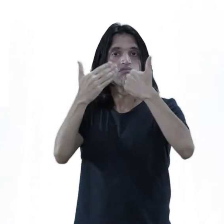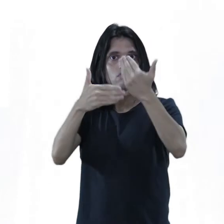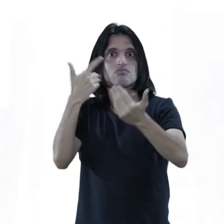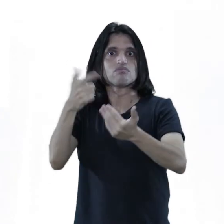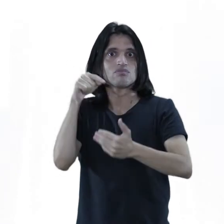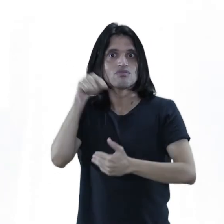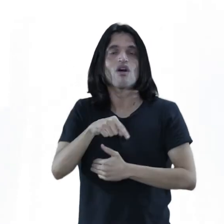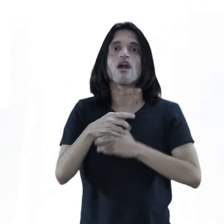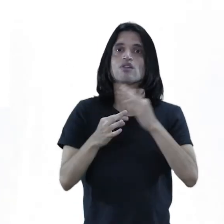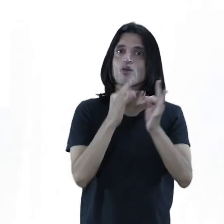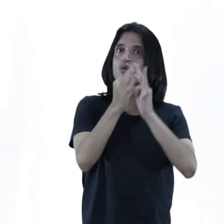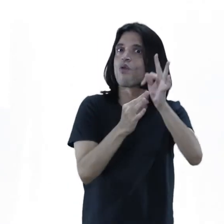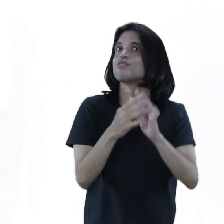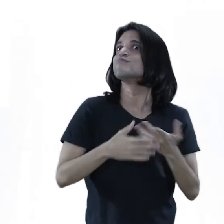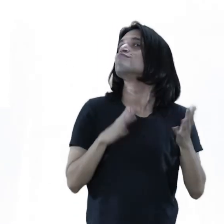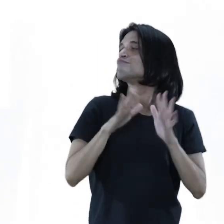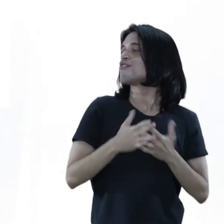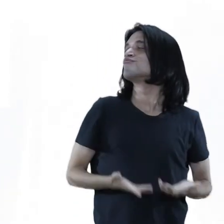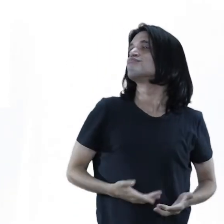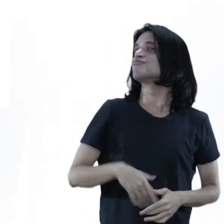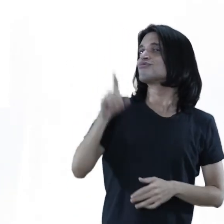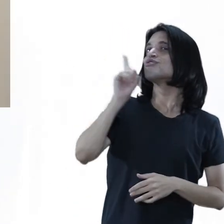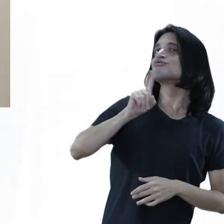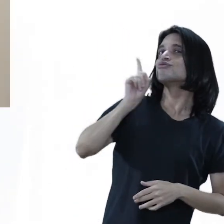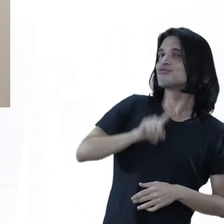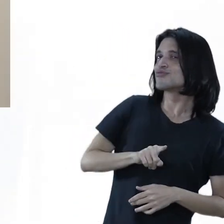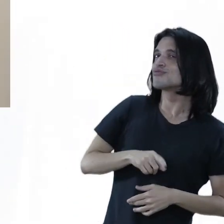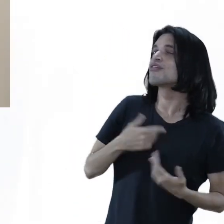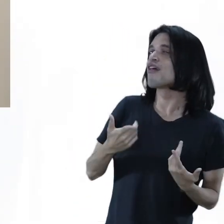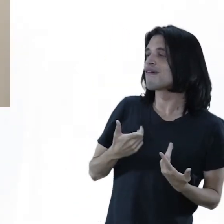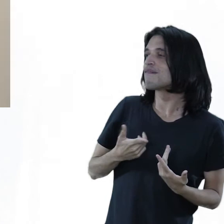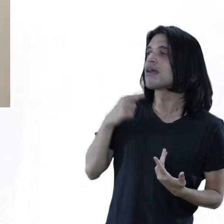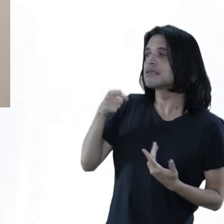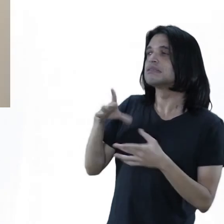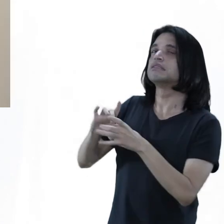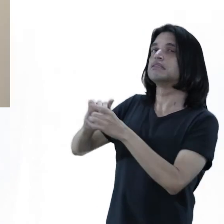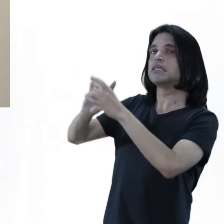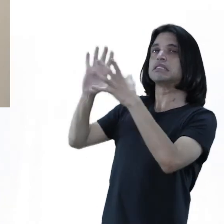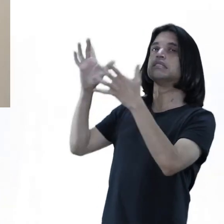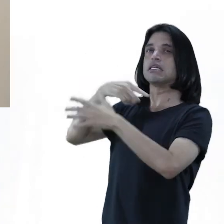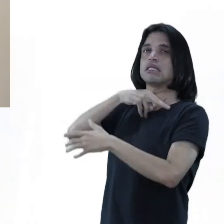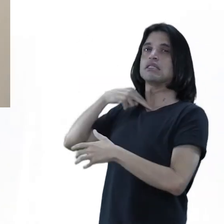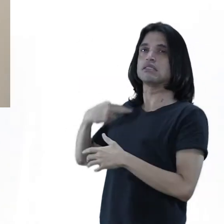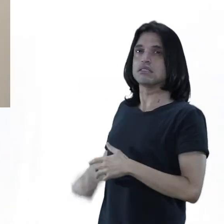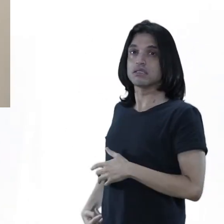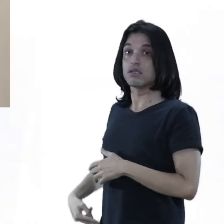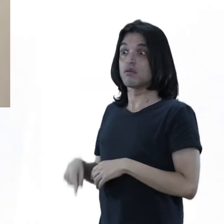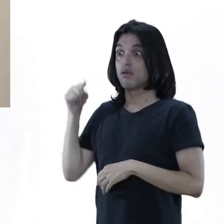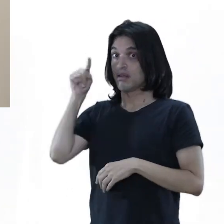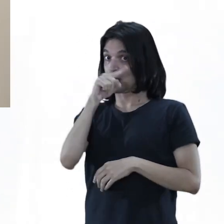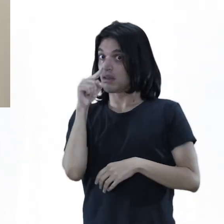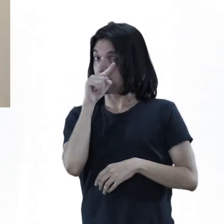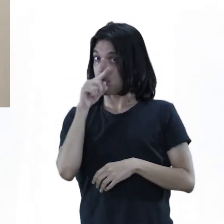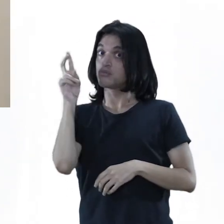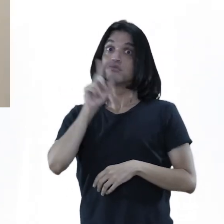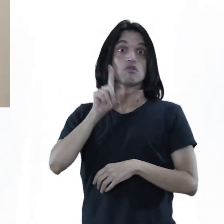acha que os Estados Unidos vai deixar a Huawei dominar a transmissão de dados no Brasil? Porque lá nos Estados Unidos ela já foi